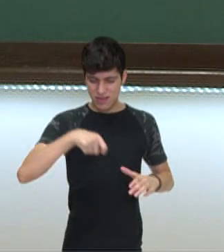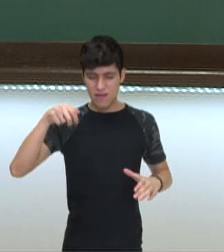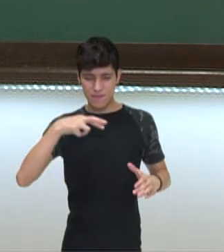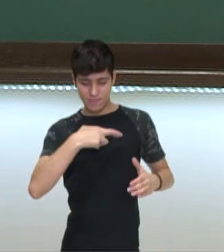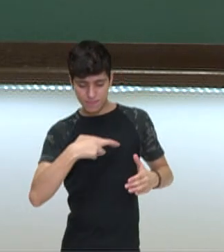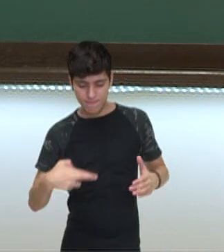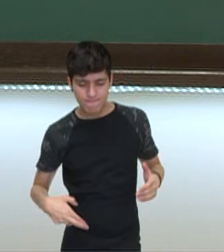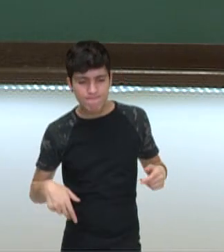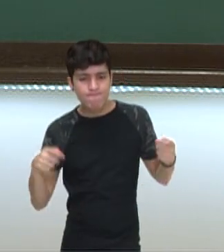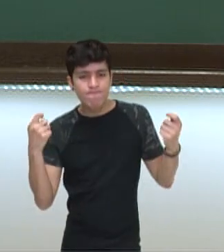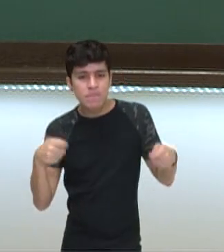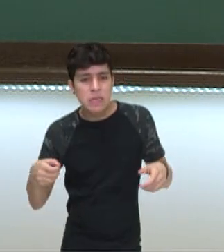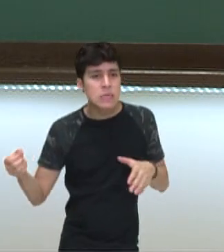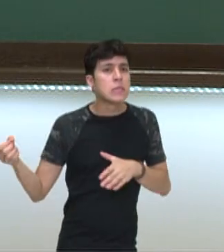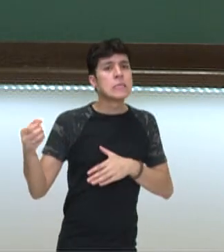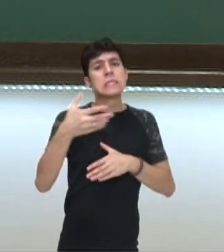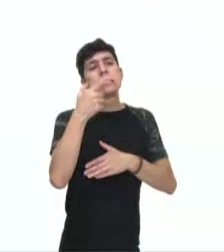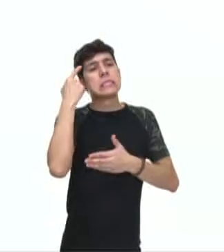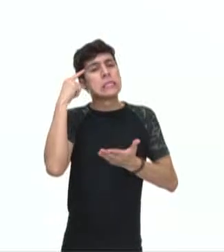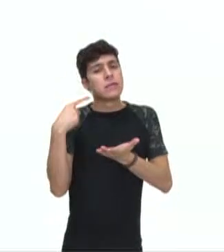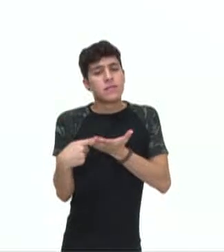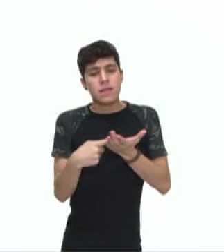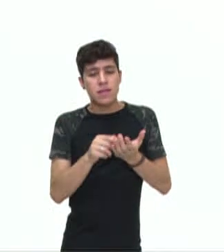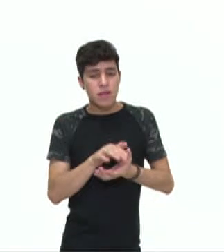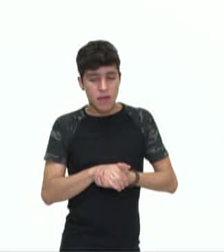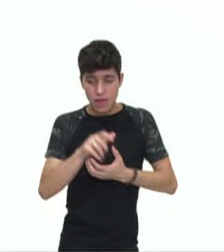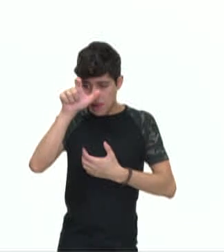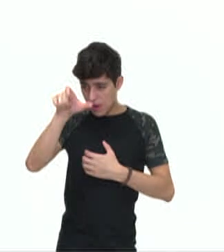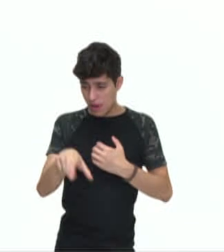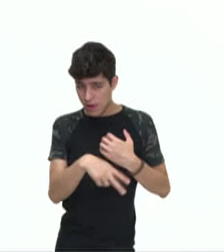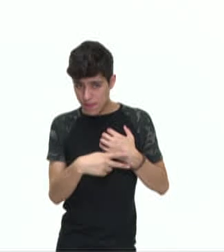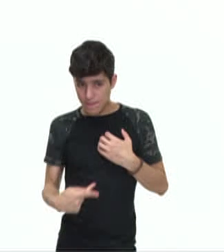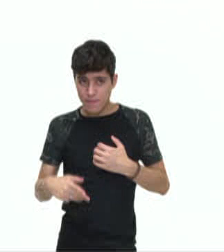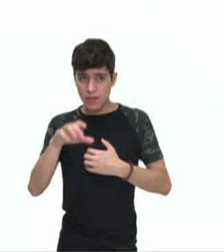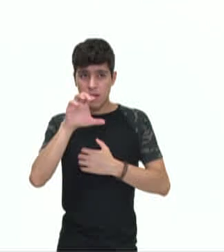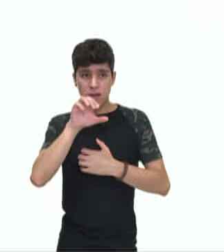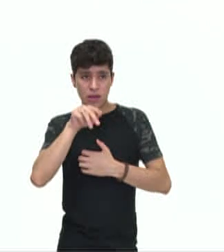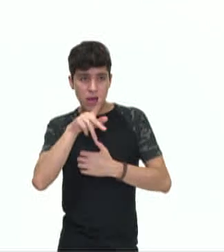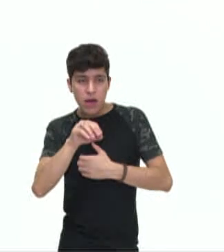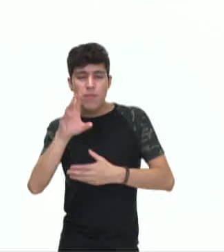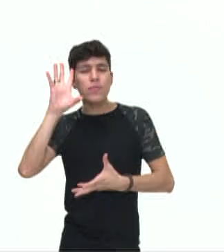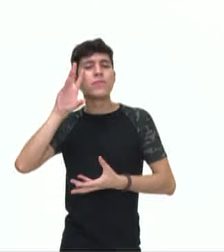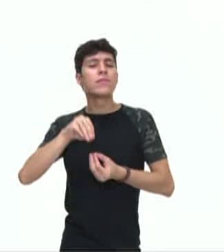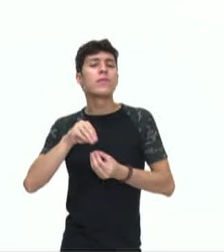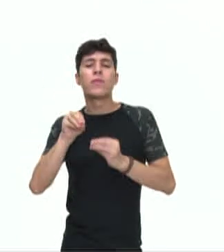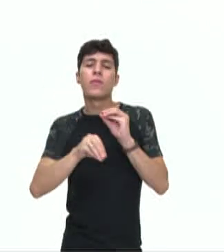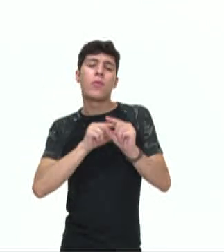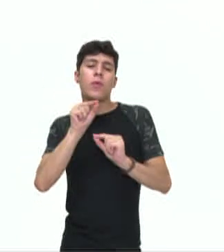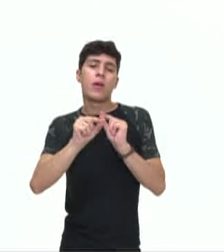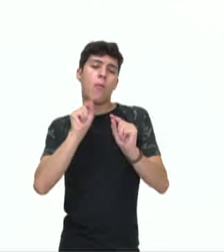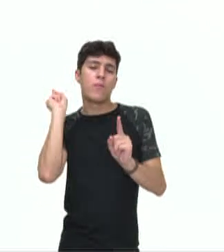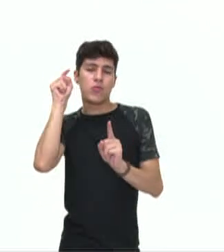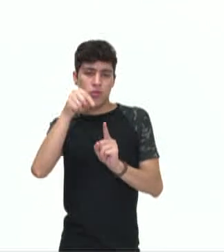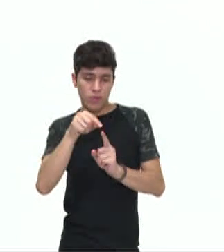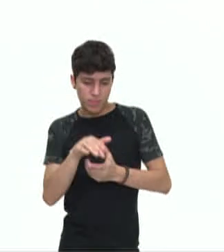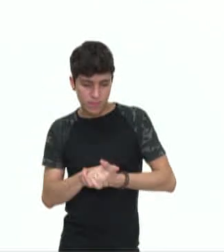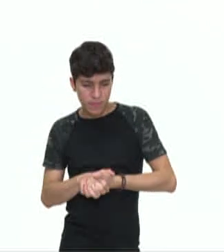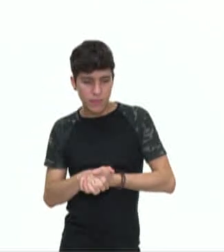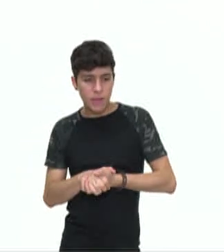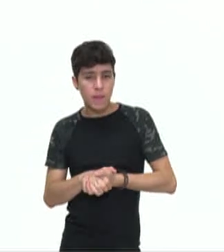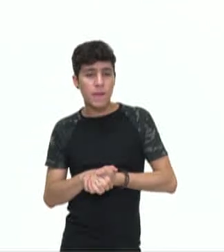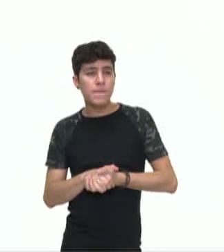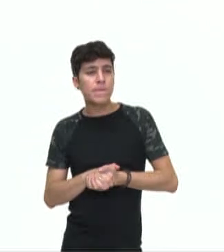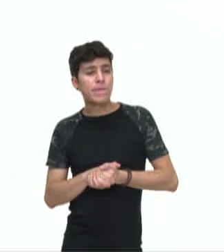precisava-se inventar um novo. O próprio presidente Campos Salles resumia claramente o seu objetivo. É de lá,